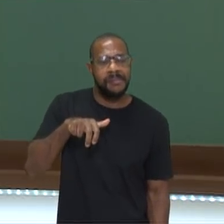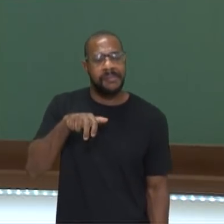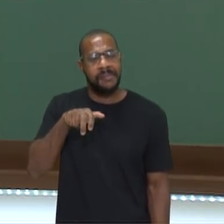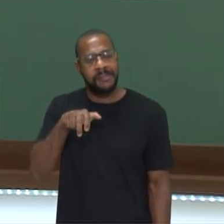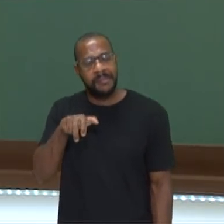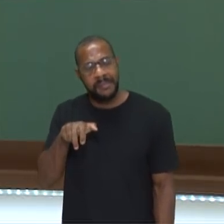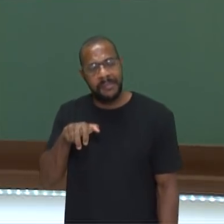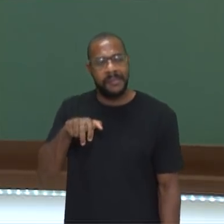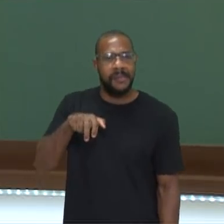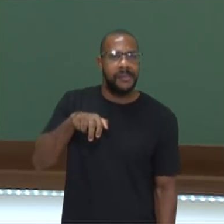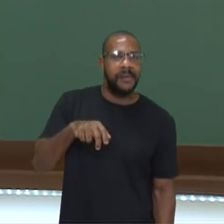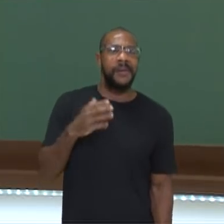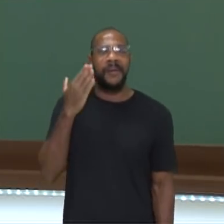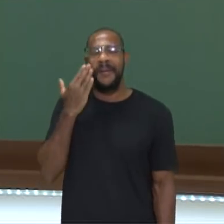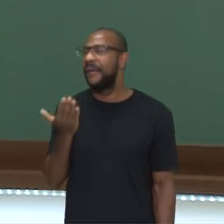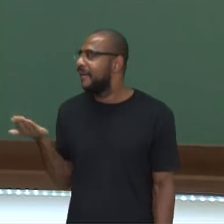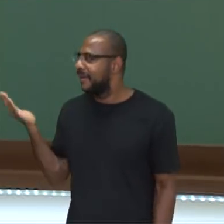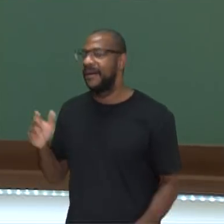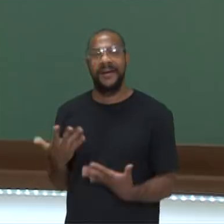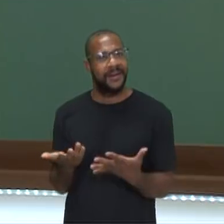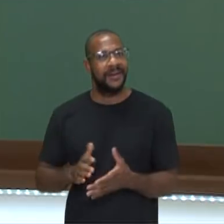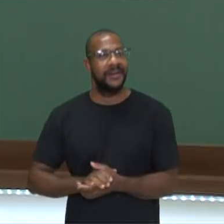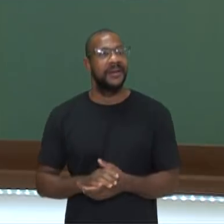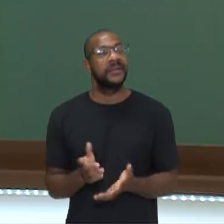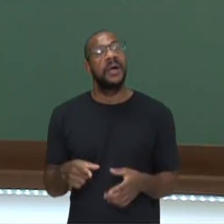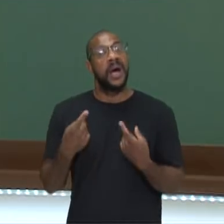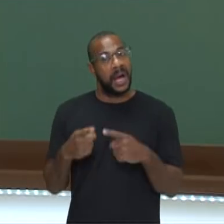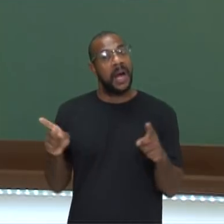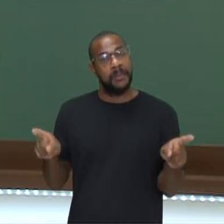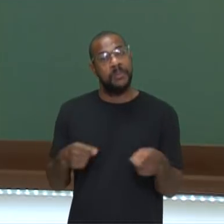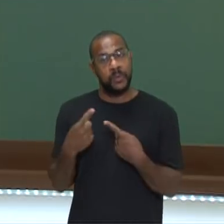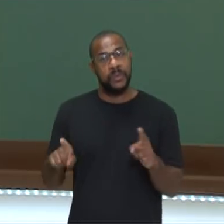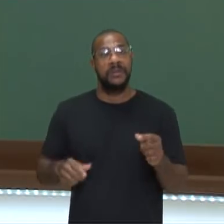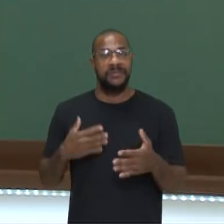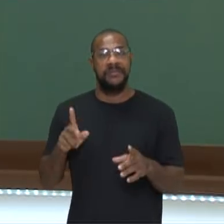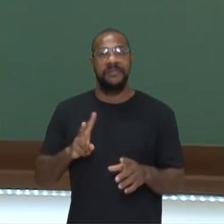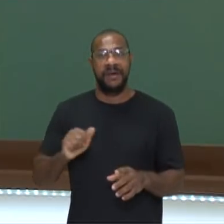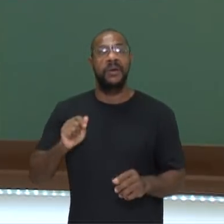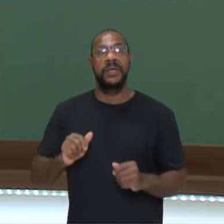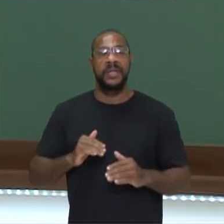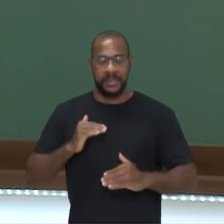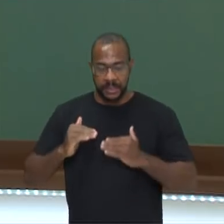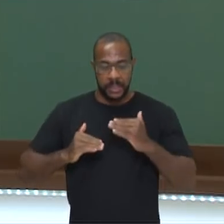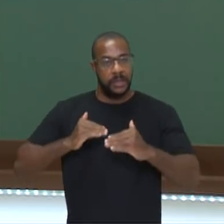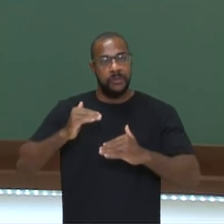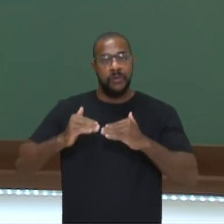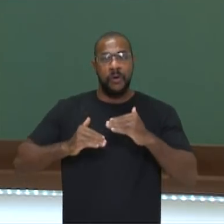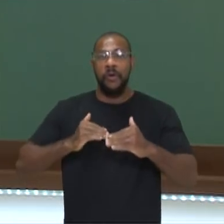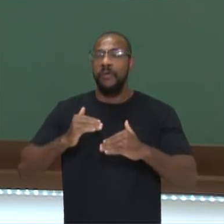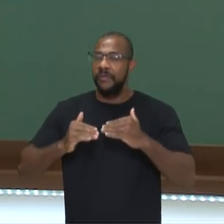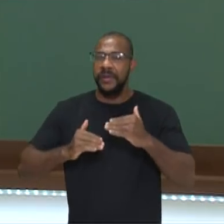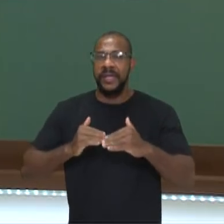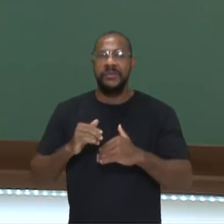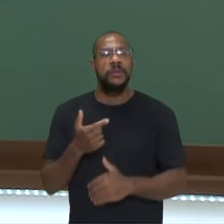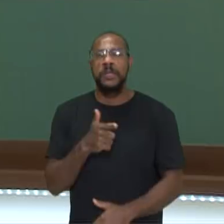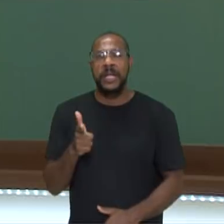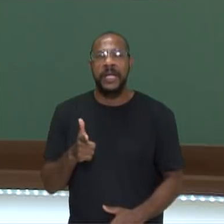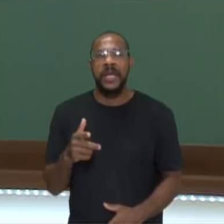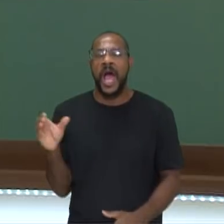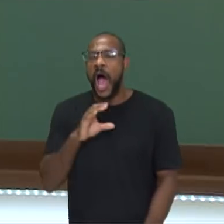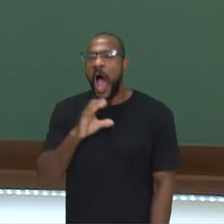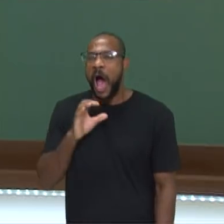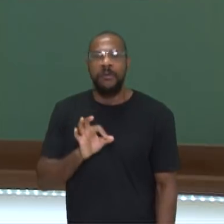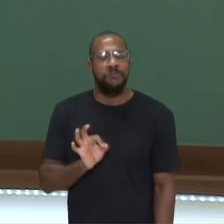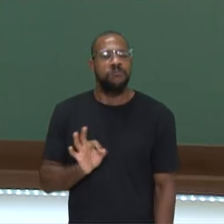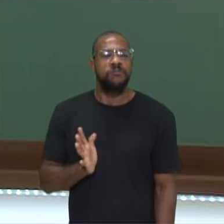musical lento, ele é assim, né? A música vai se desenvolvendo sem velocidade, né,